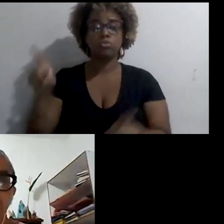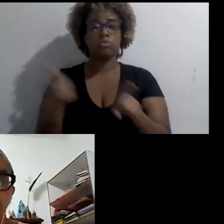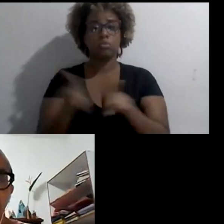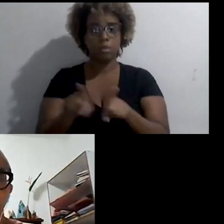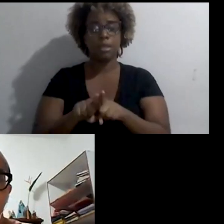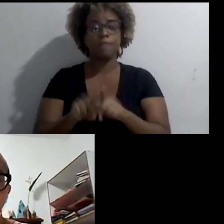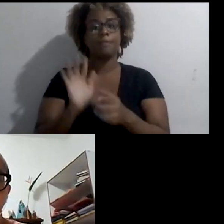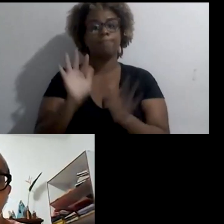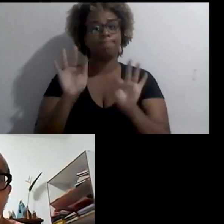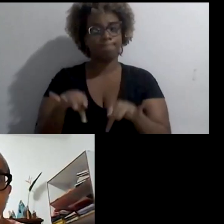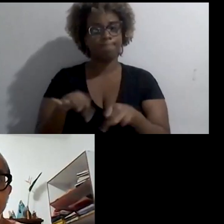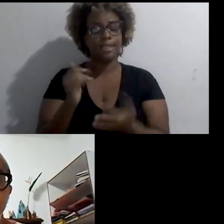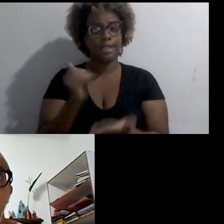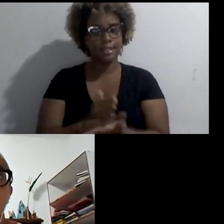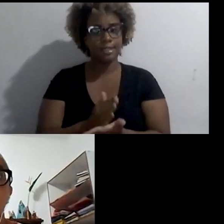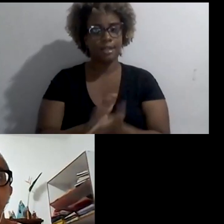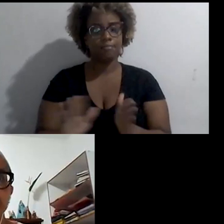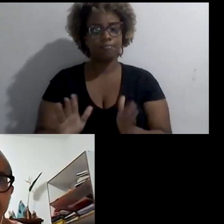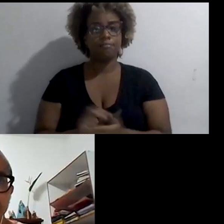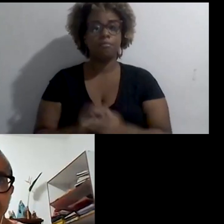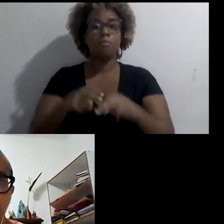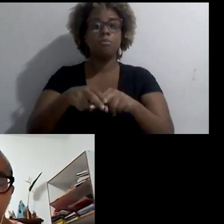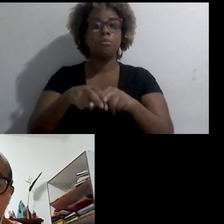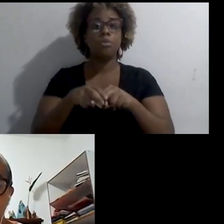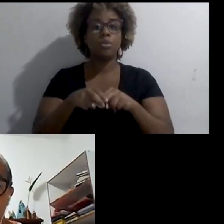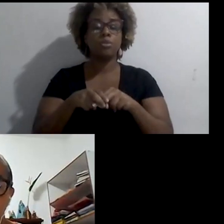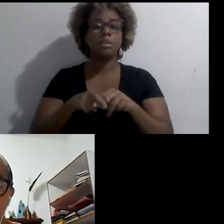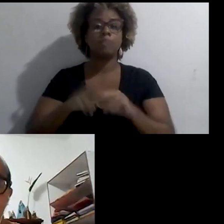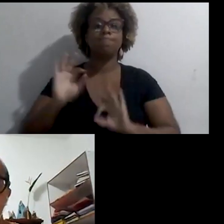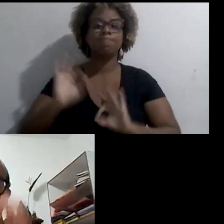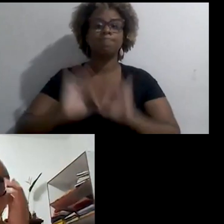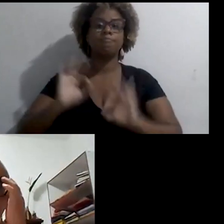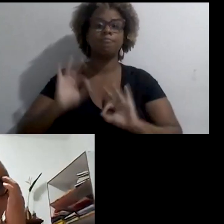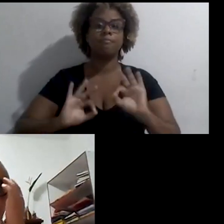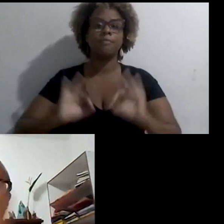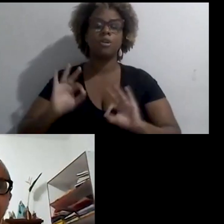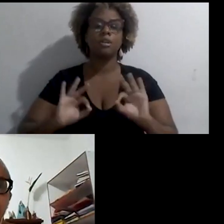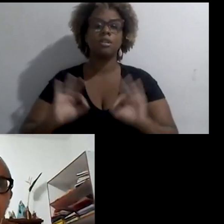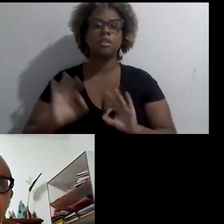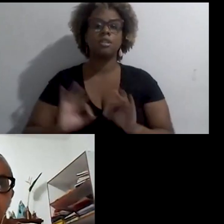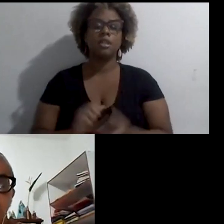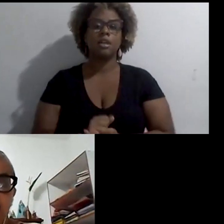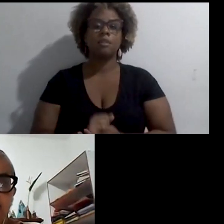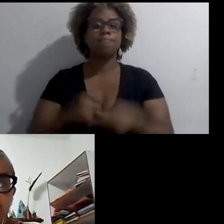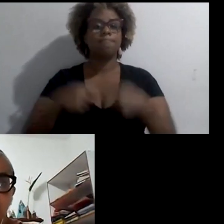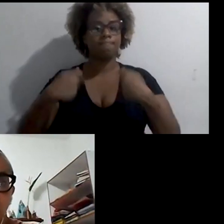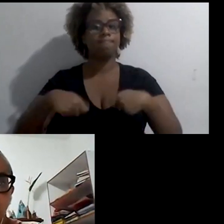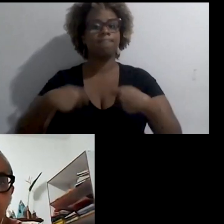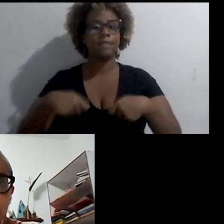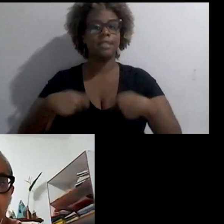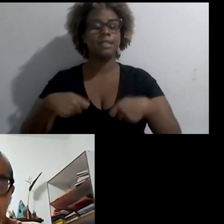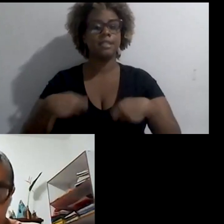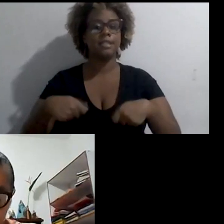né, por conta de toda essa organização ao qual é necessário para não